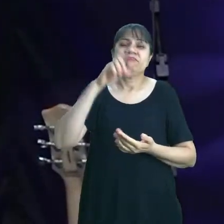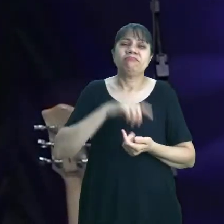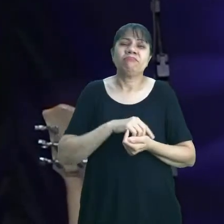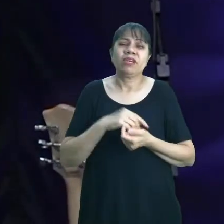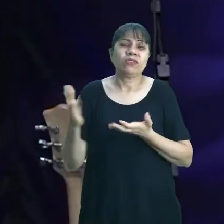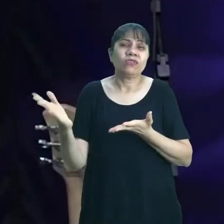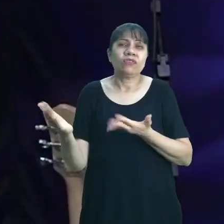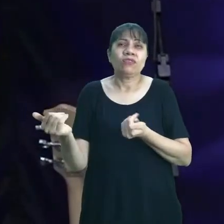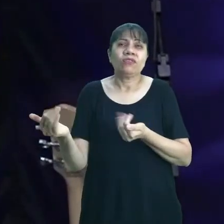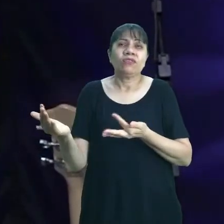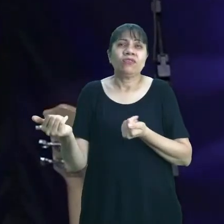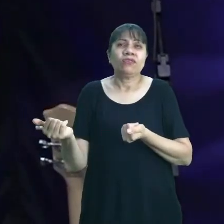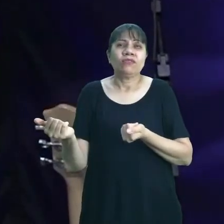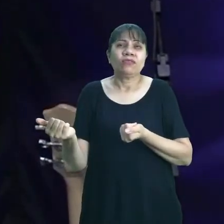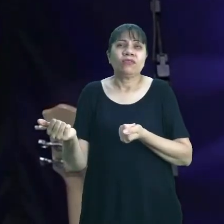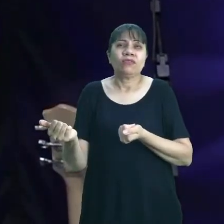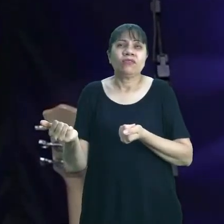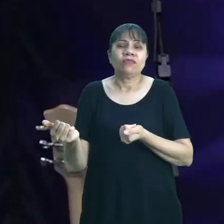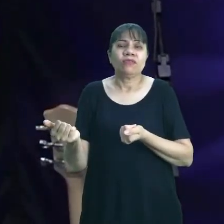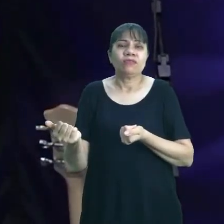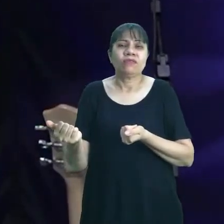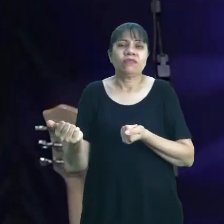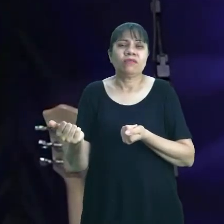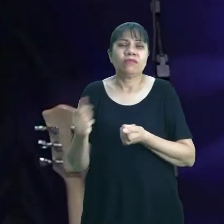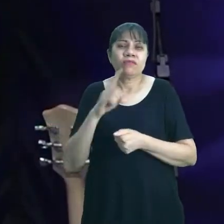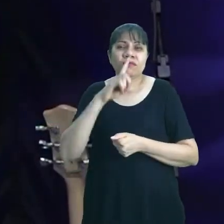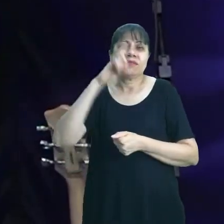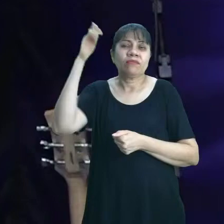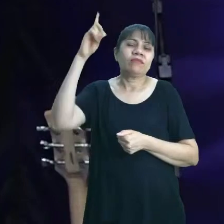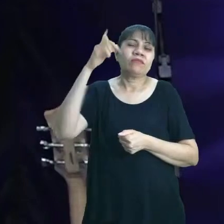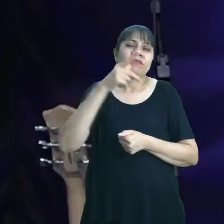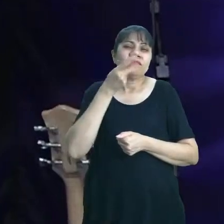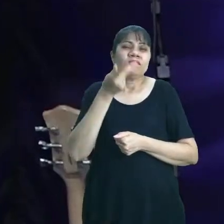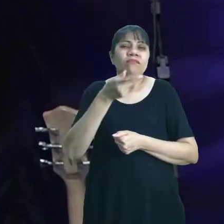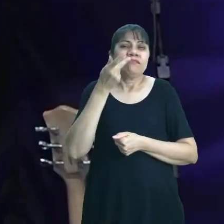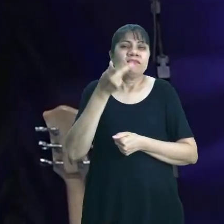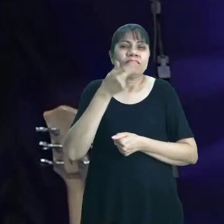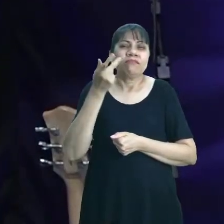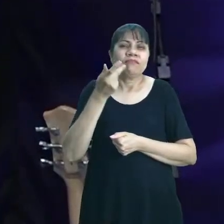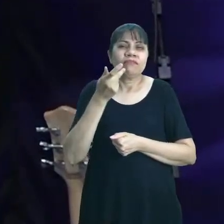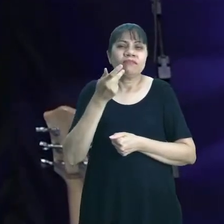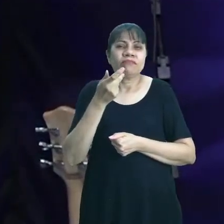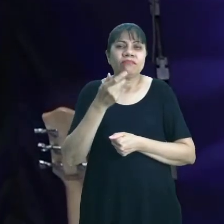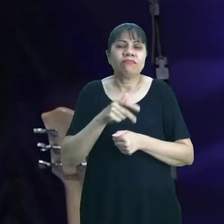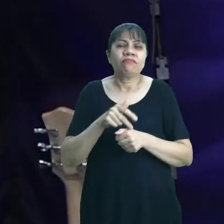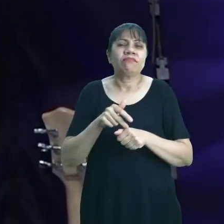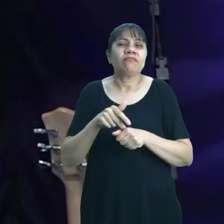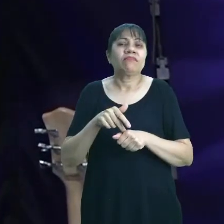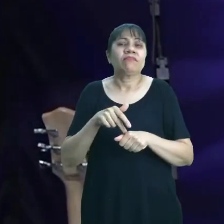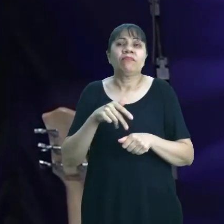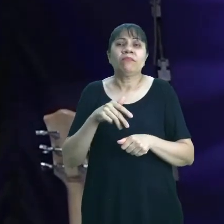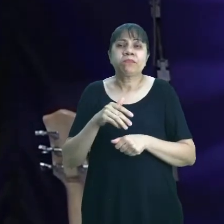Jovens, Deus fala sobre sensualidade nessa palavra.